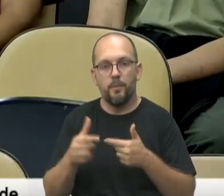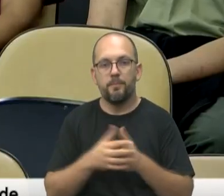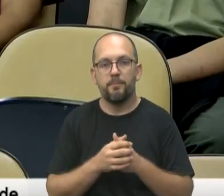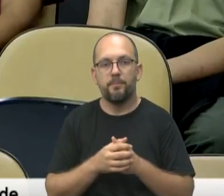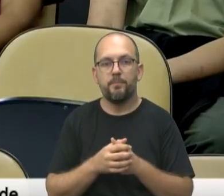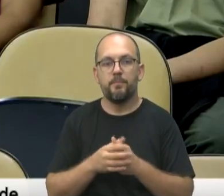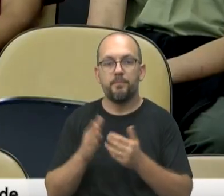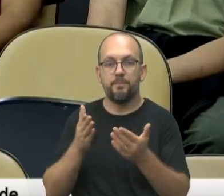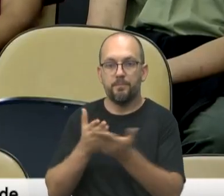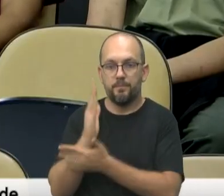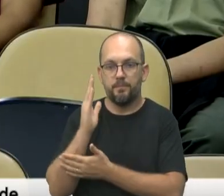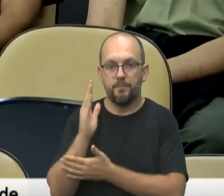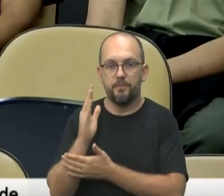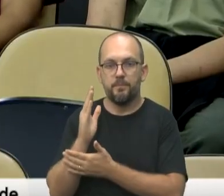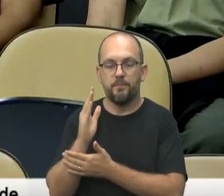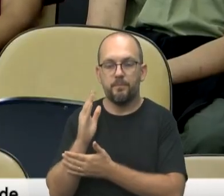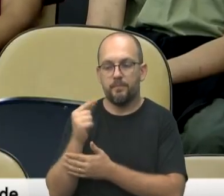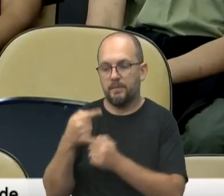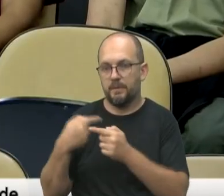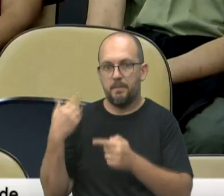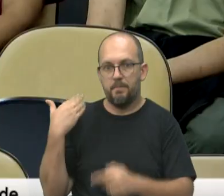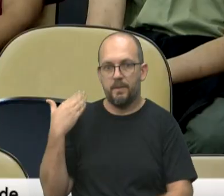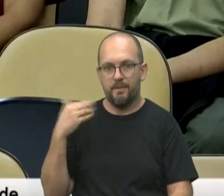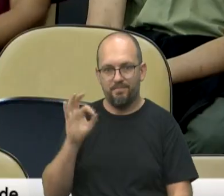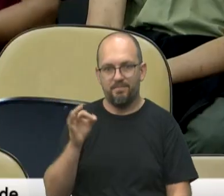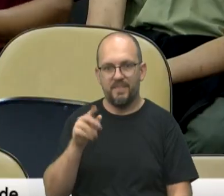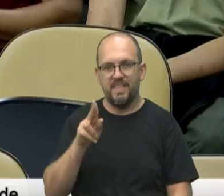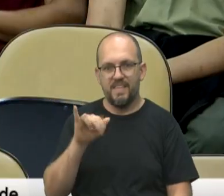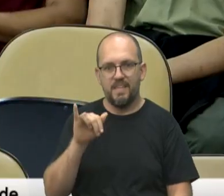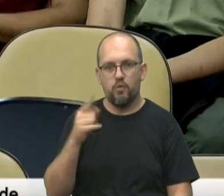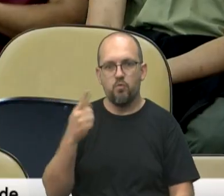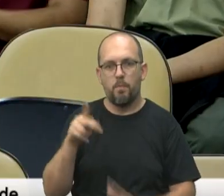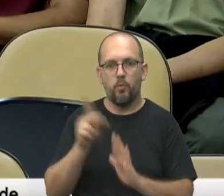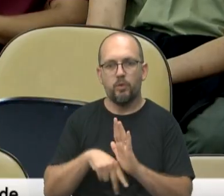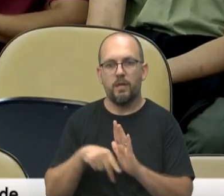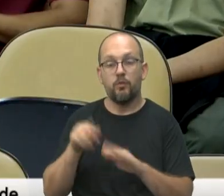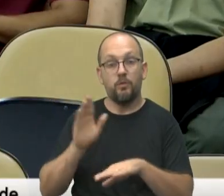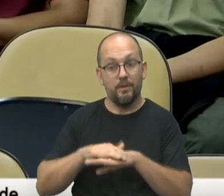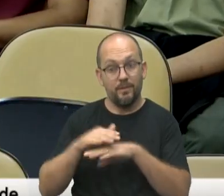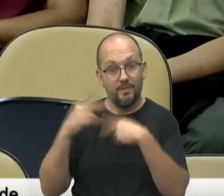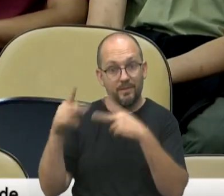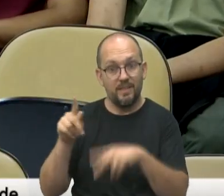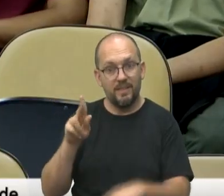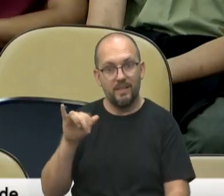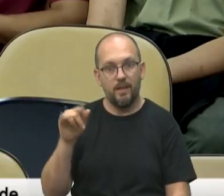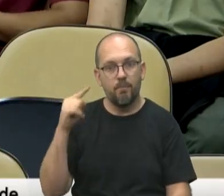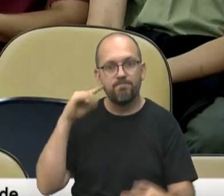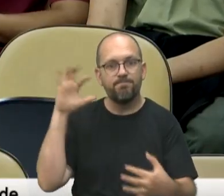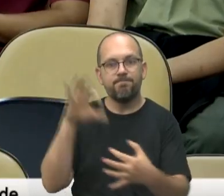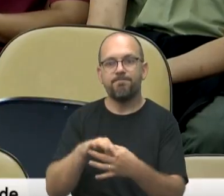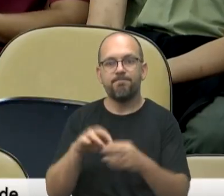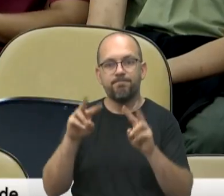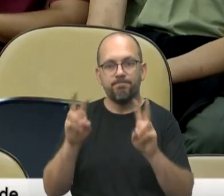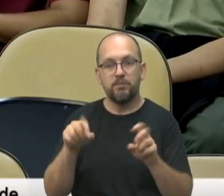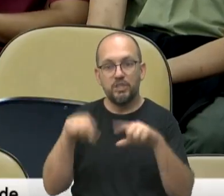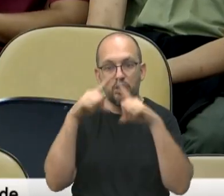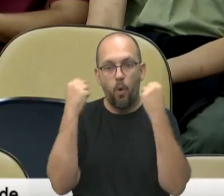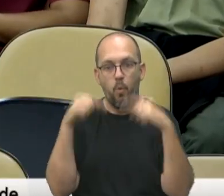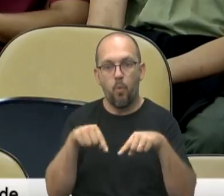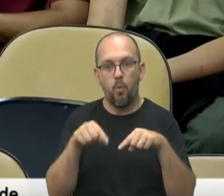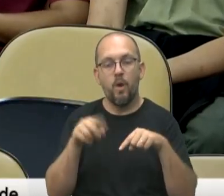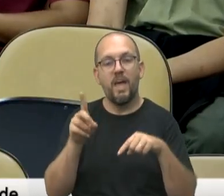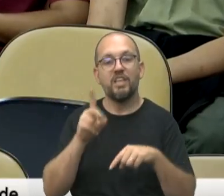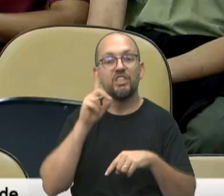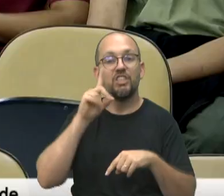foi aprovado essa semana, Gui, um projeto de autoria do Gui, que tem tudo a ver com Jaú, que é o